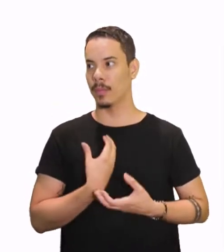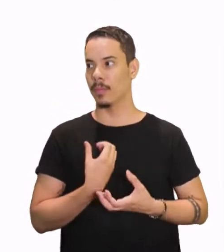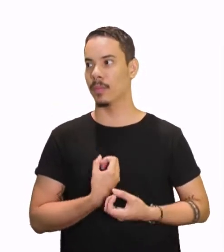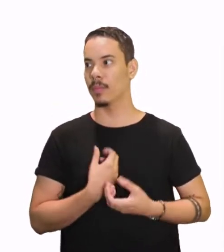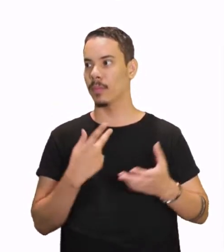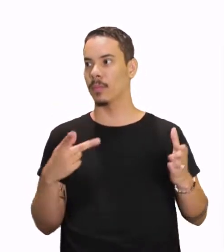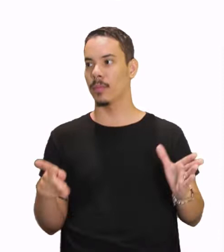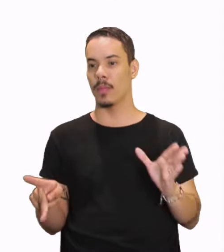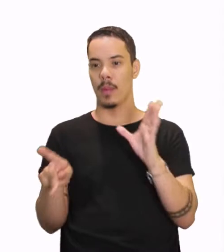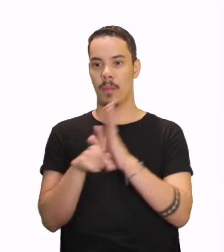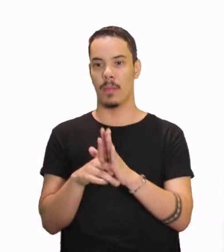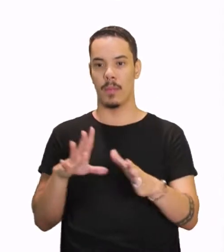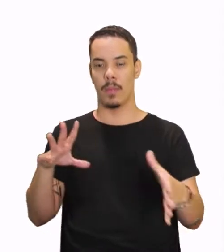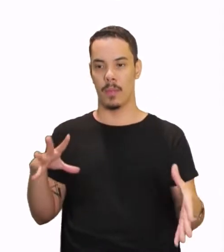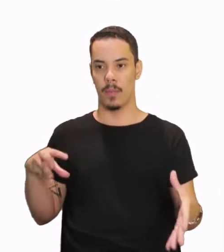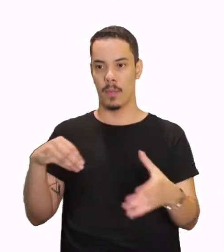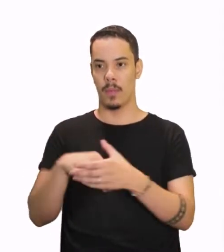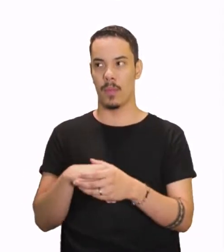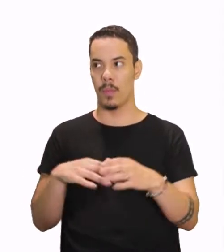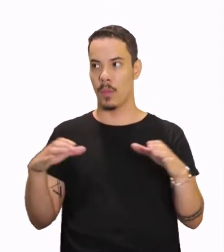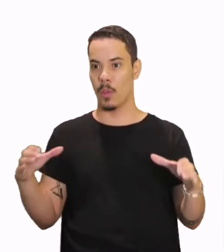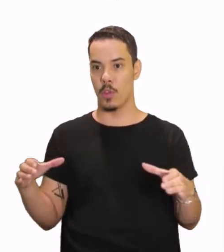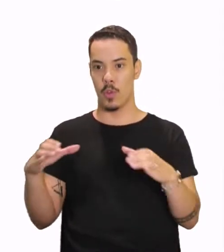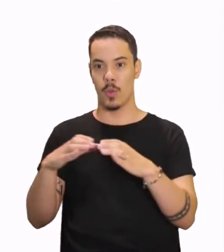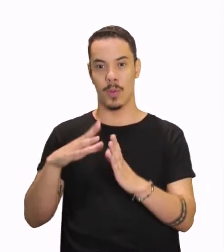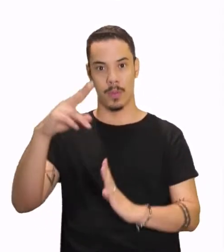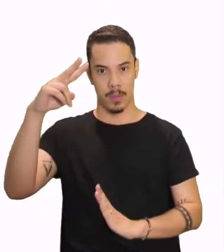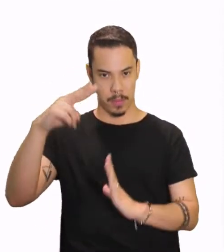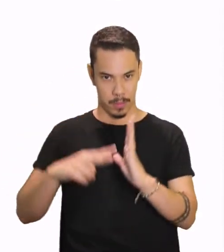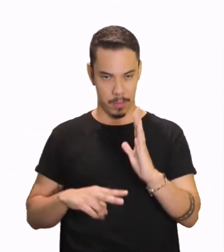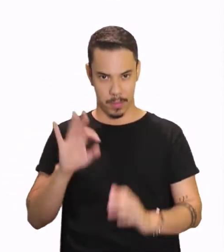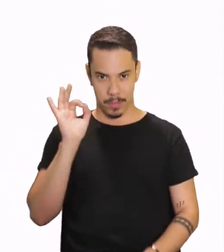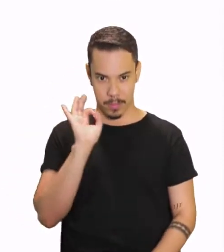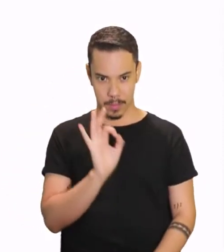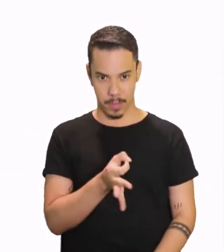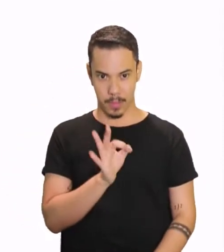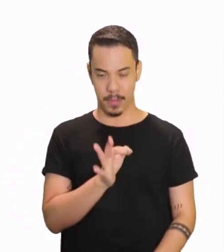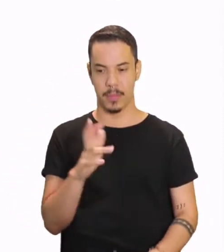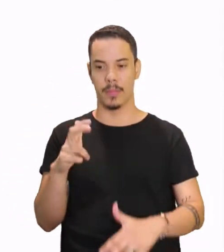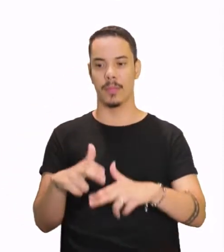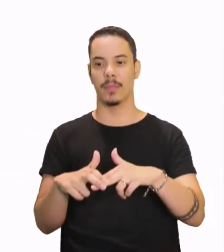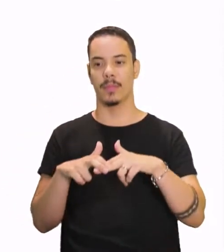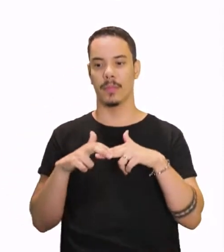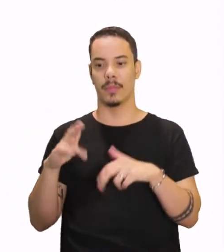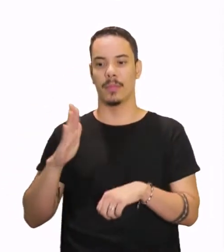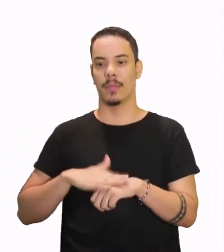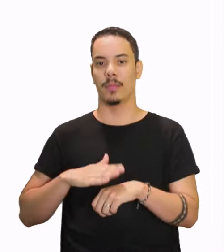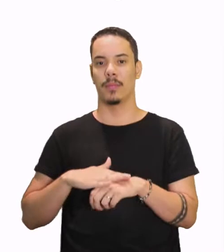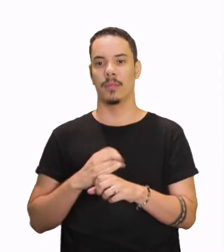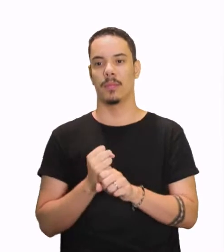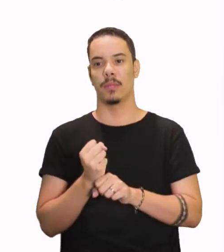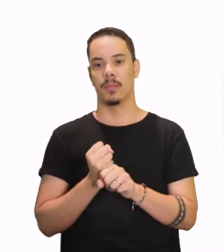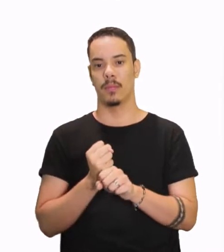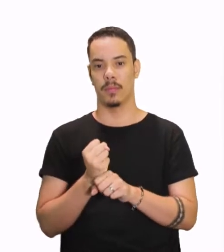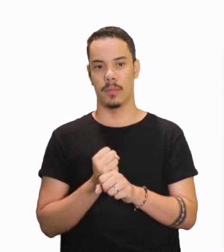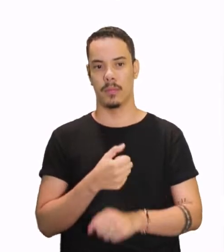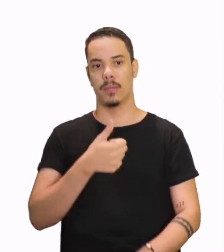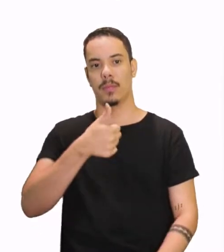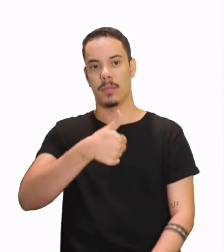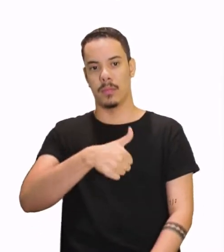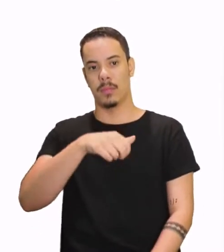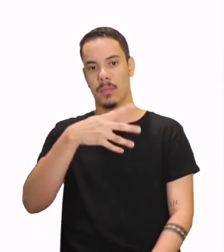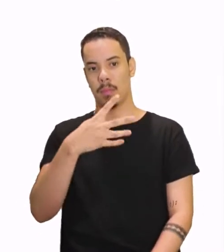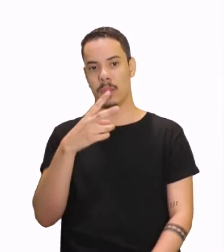do Clube de Leitura. Ah, tenho certeza que alguém falou sobre isso. Tá certo. Então, Gil Vicente é do ano de 1465